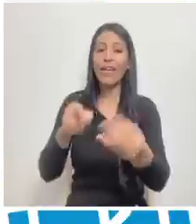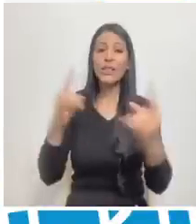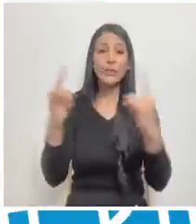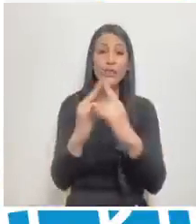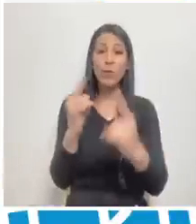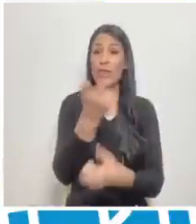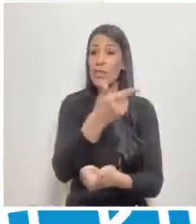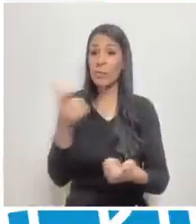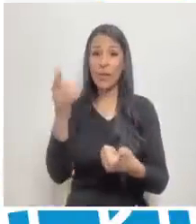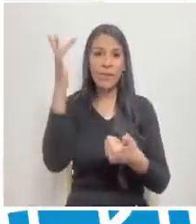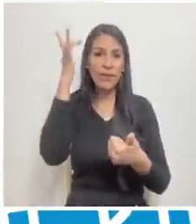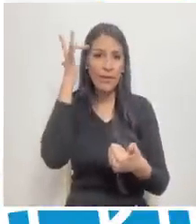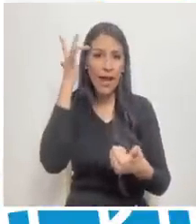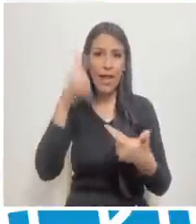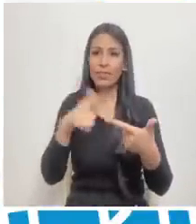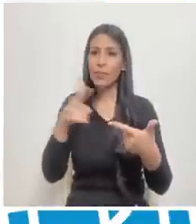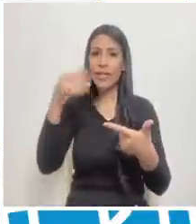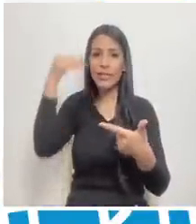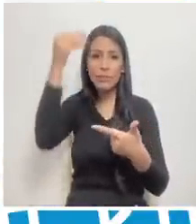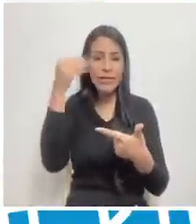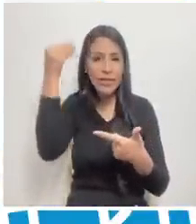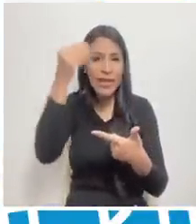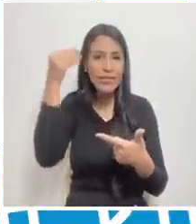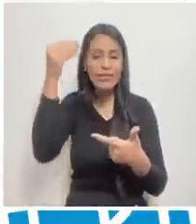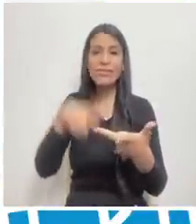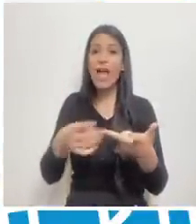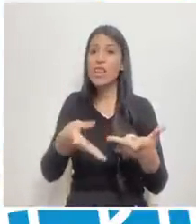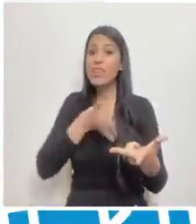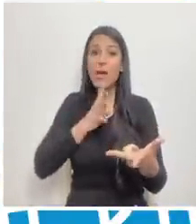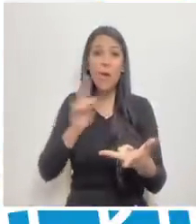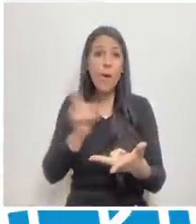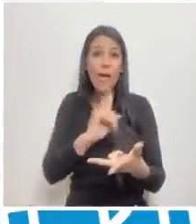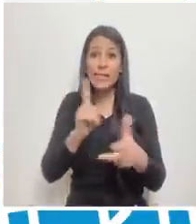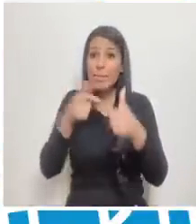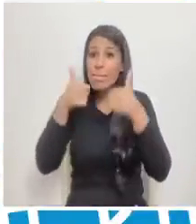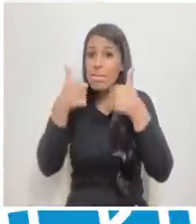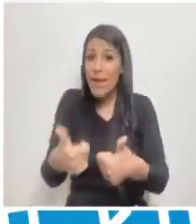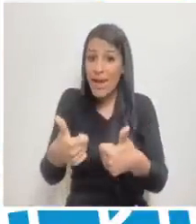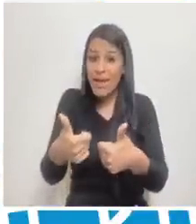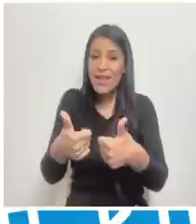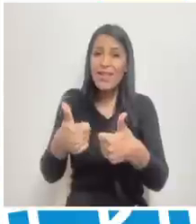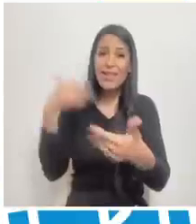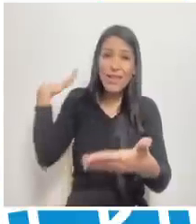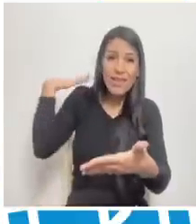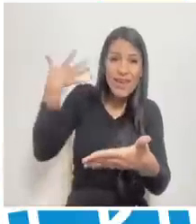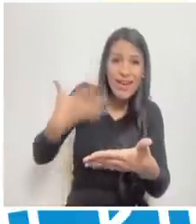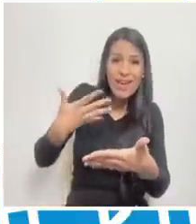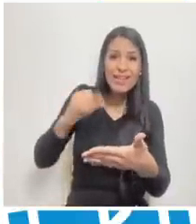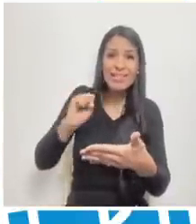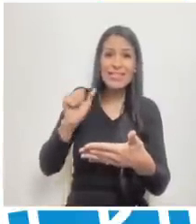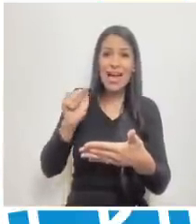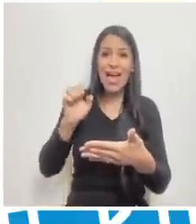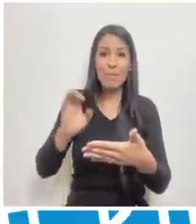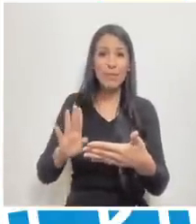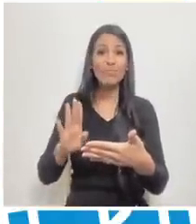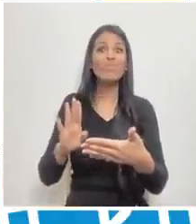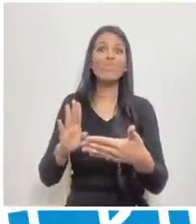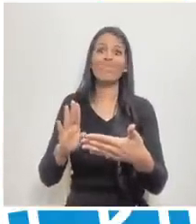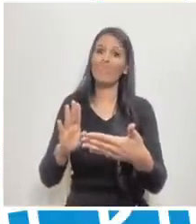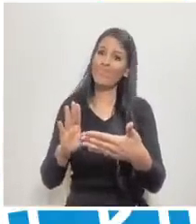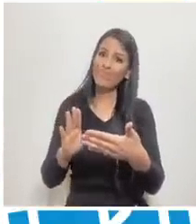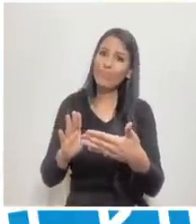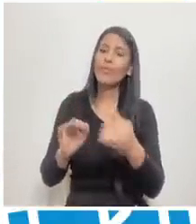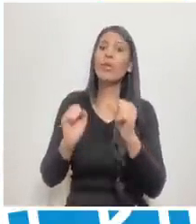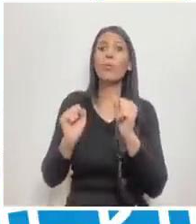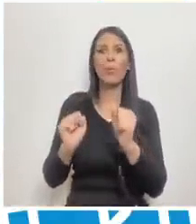essa vivência com a realização dos SAEBs anteriores, certamente esses resultados serão passíveis de questionamento,